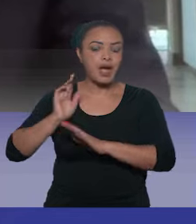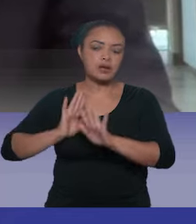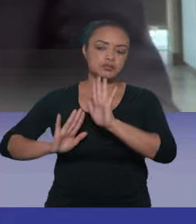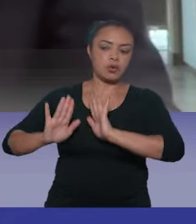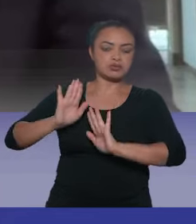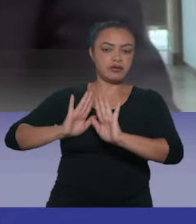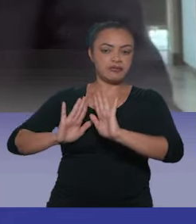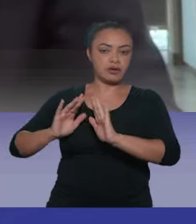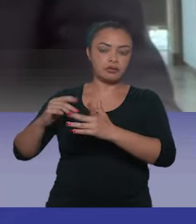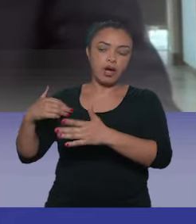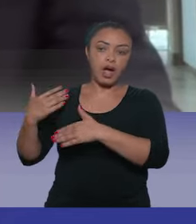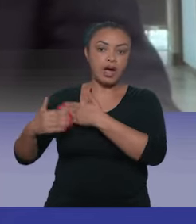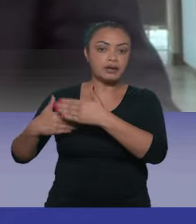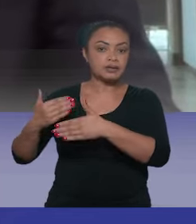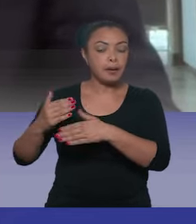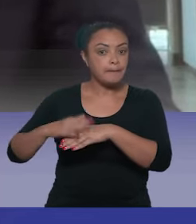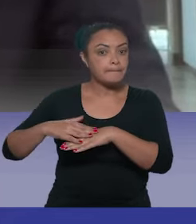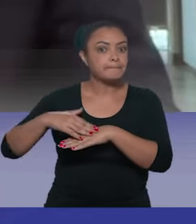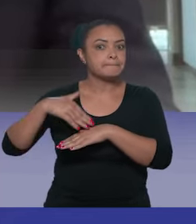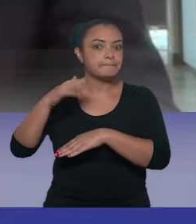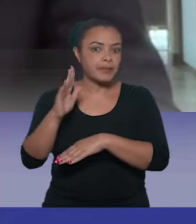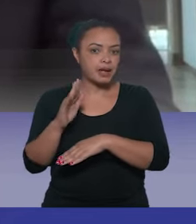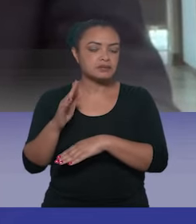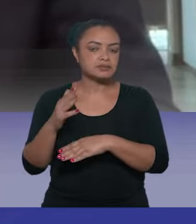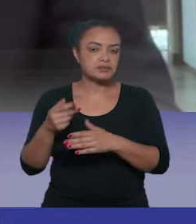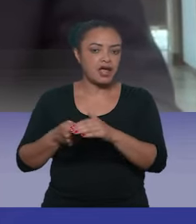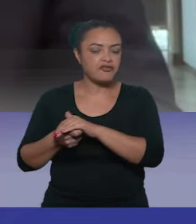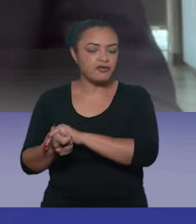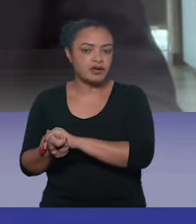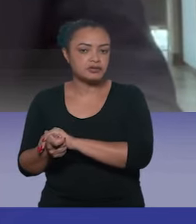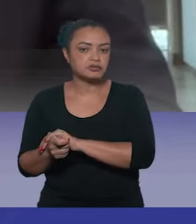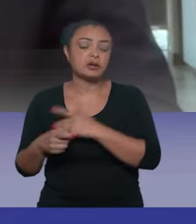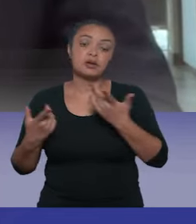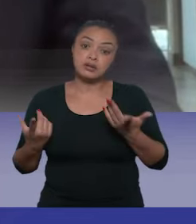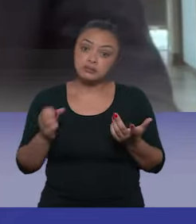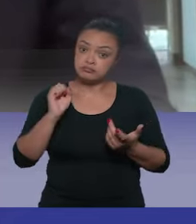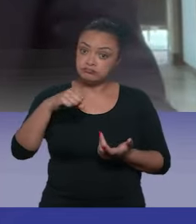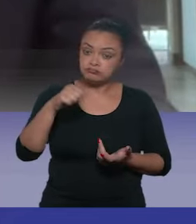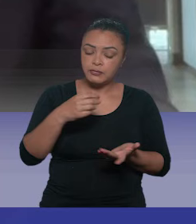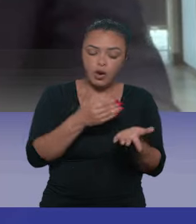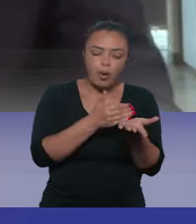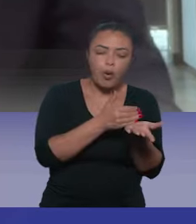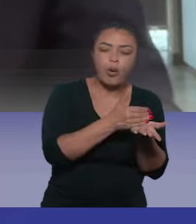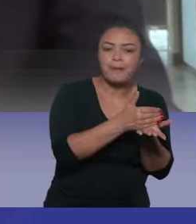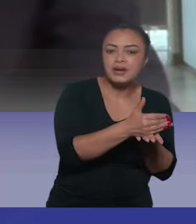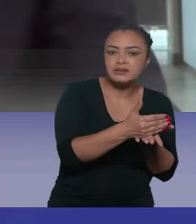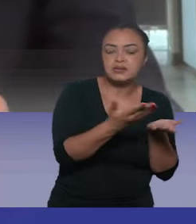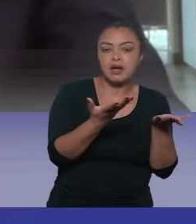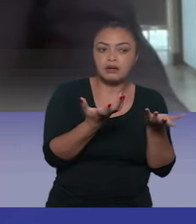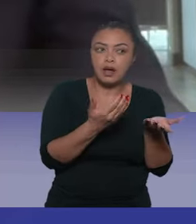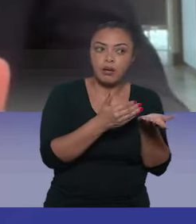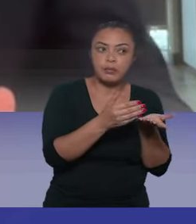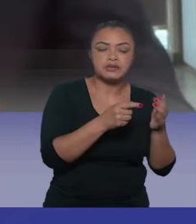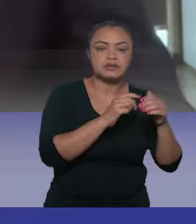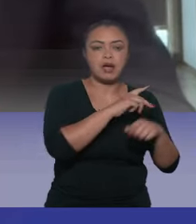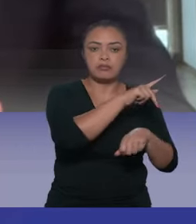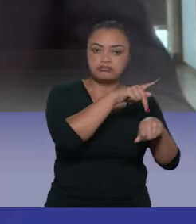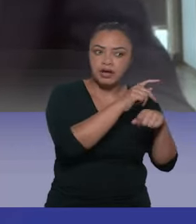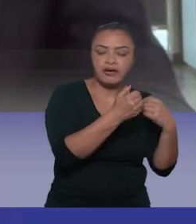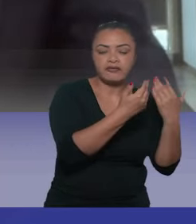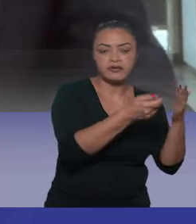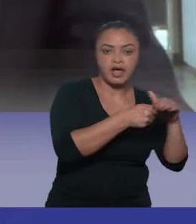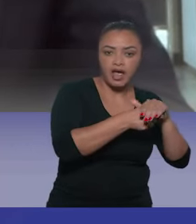e de tolerância de risco para o nosso cliente. Mais conservadora, está mais agressivo, né? Exato, exato. São quatro perfis distintos, onde o cliente